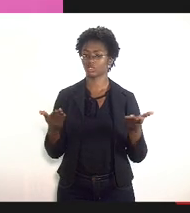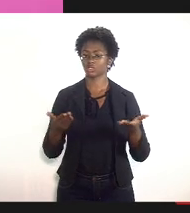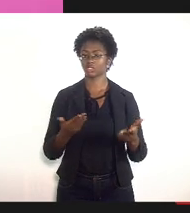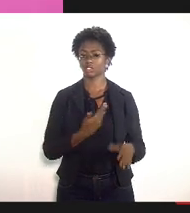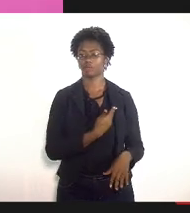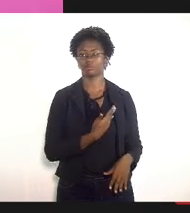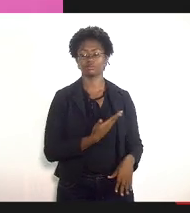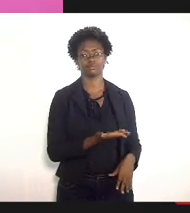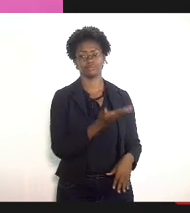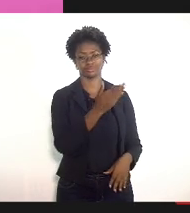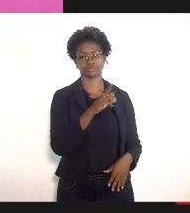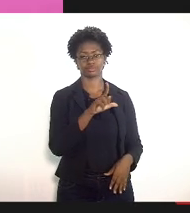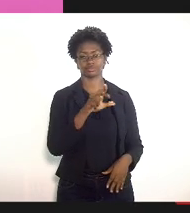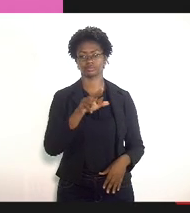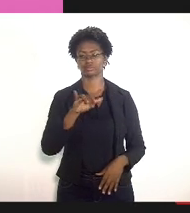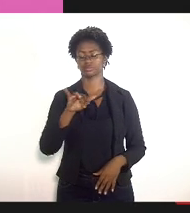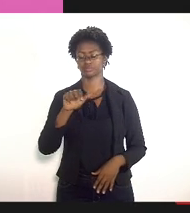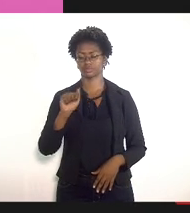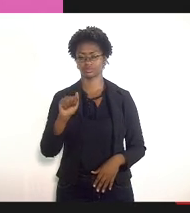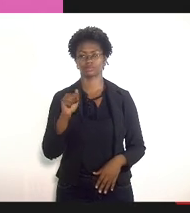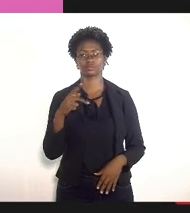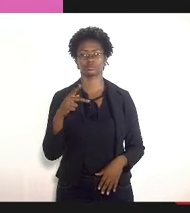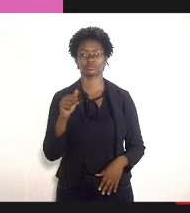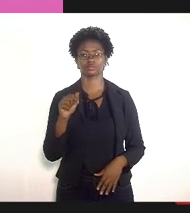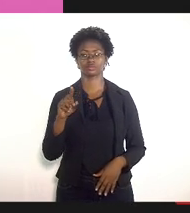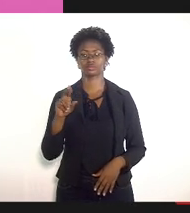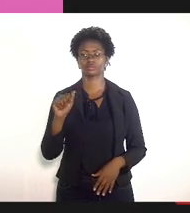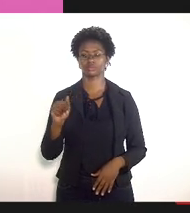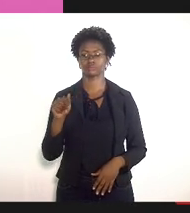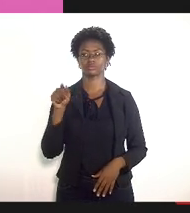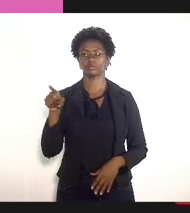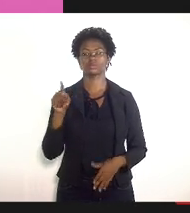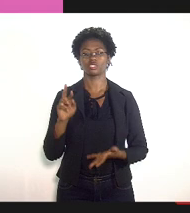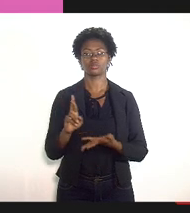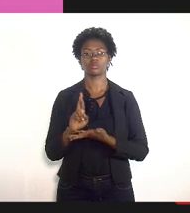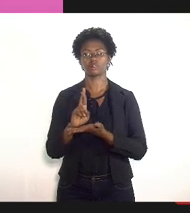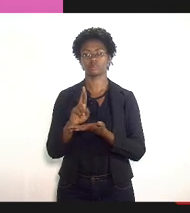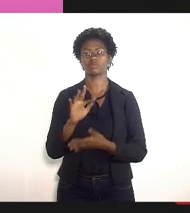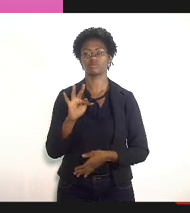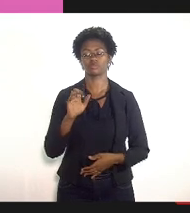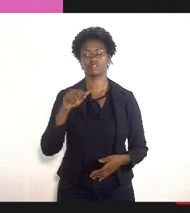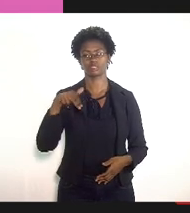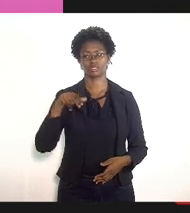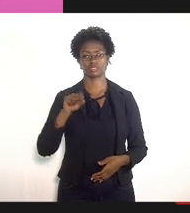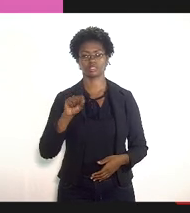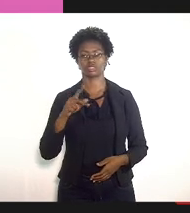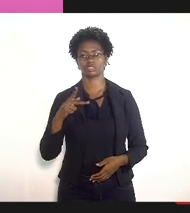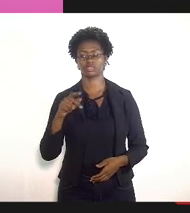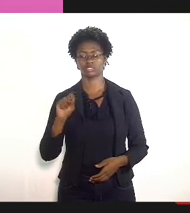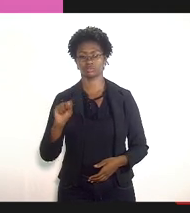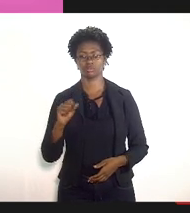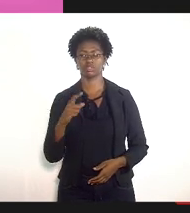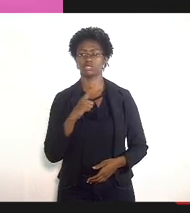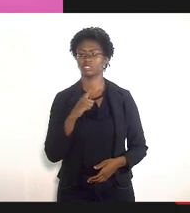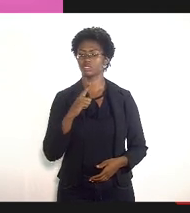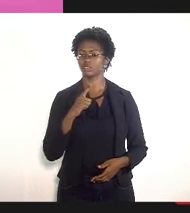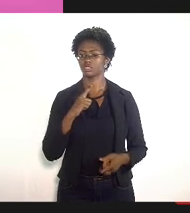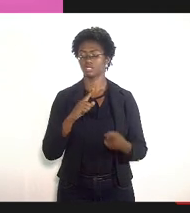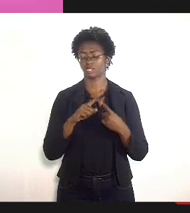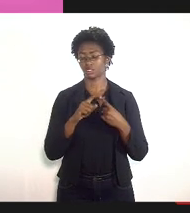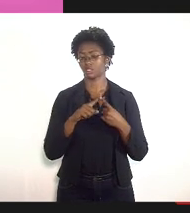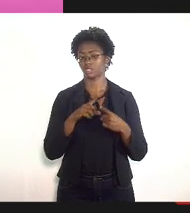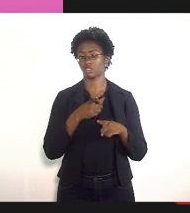querida Lúcia de Pádua, representando da FENASP, e dizer que ainda temos a